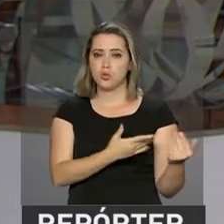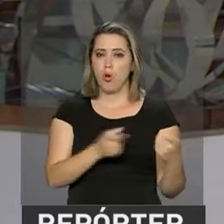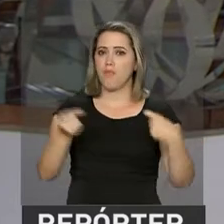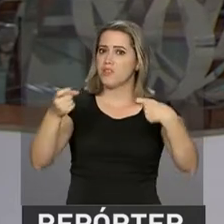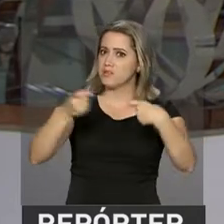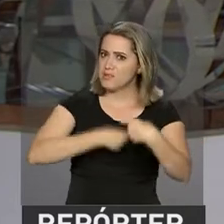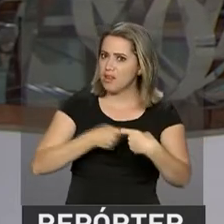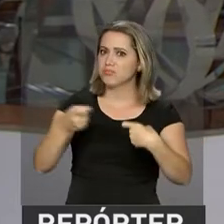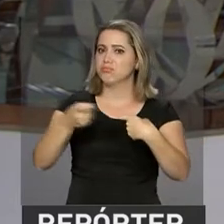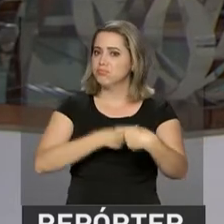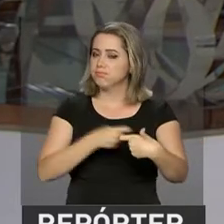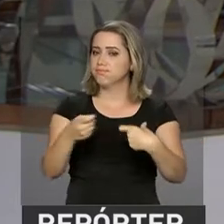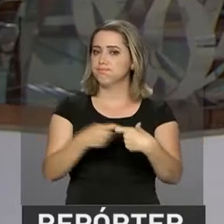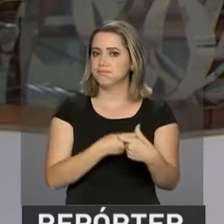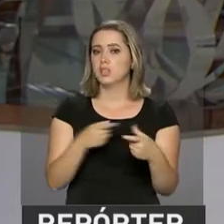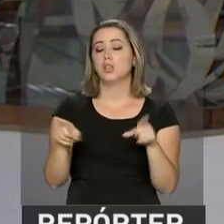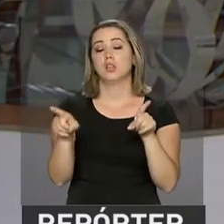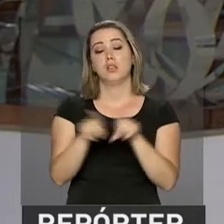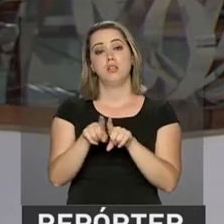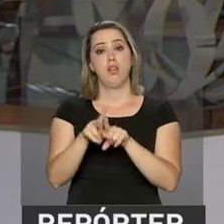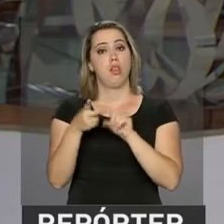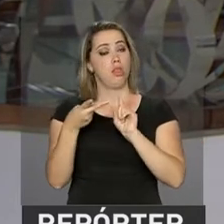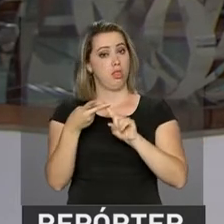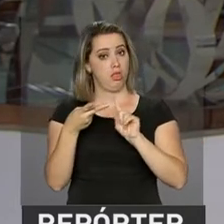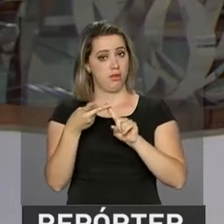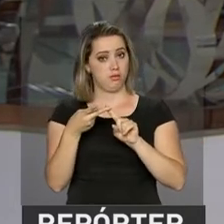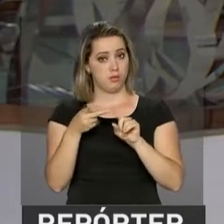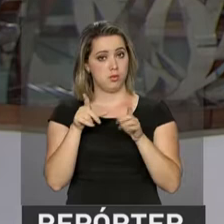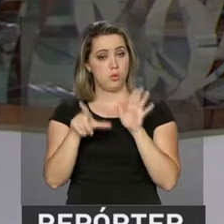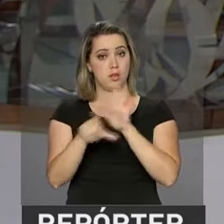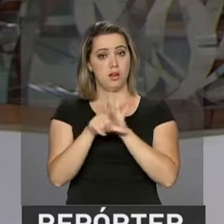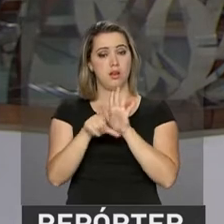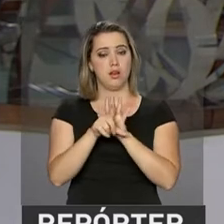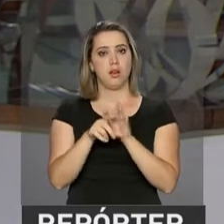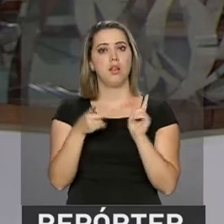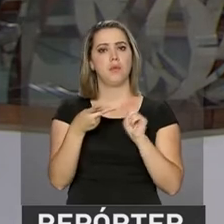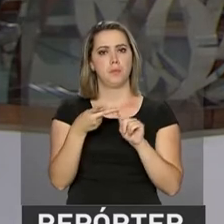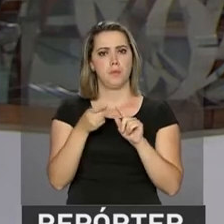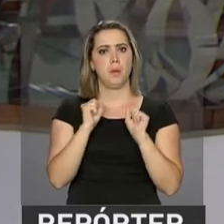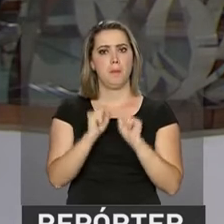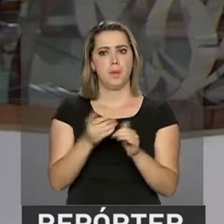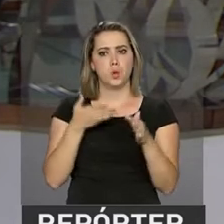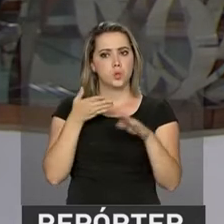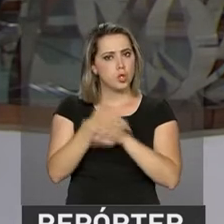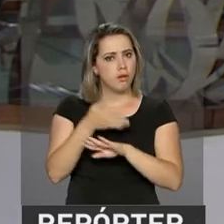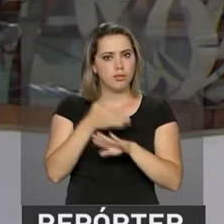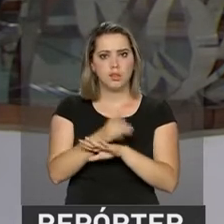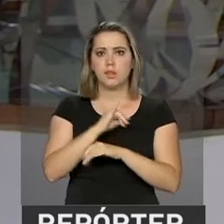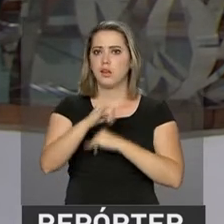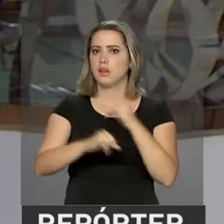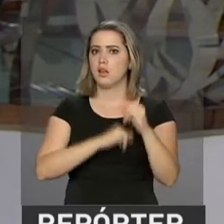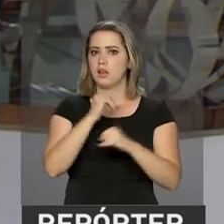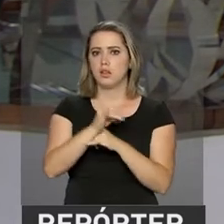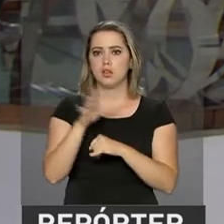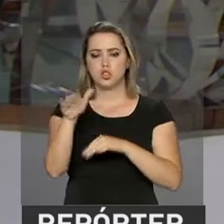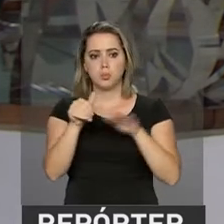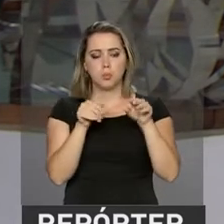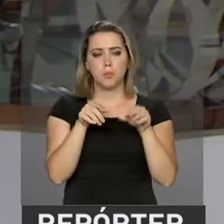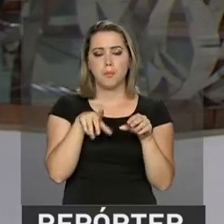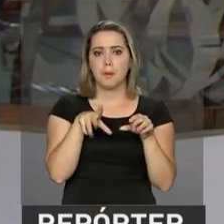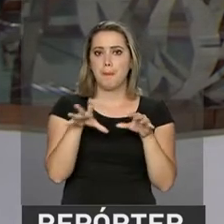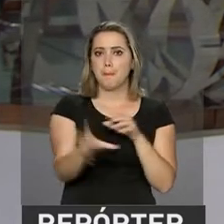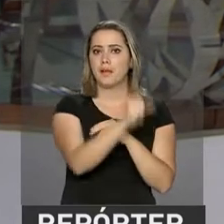Michel Temer, permite que agentes policiais se infiltrem na internet para capturar provas contra suspeitos.